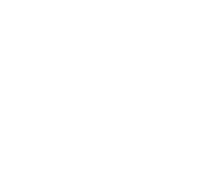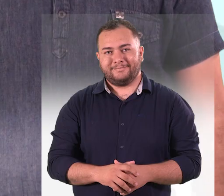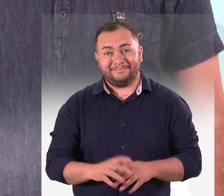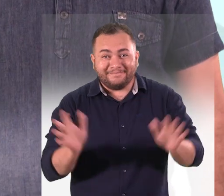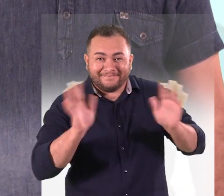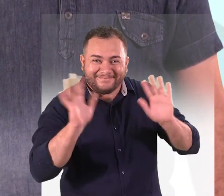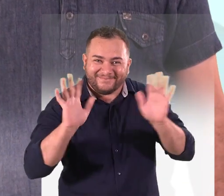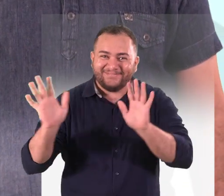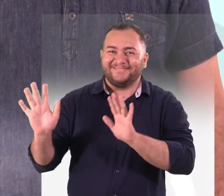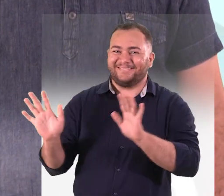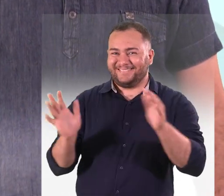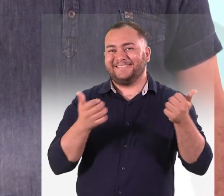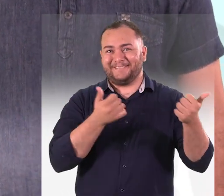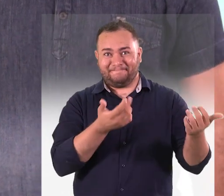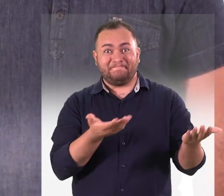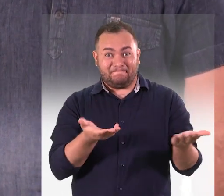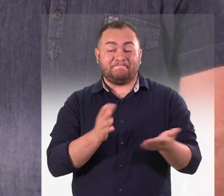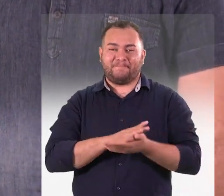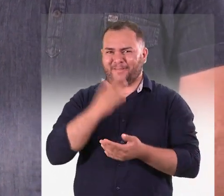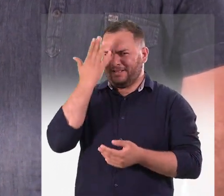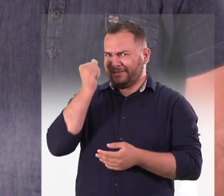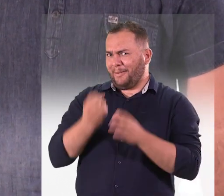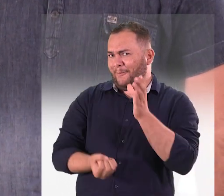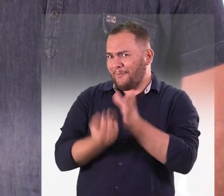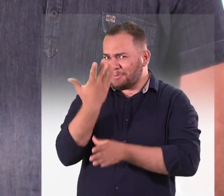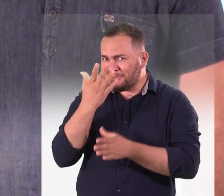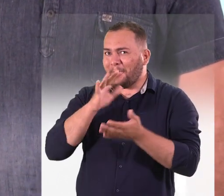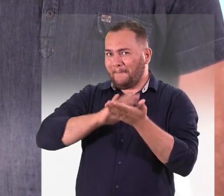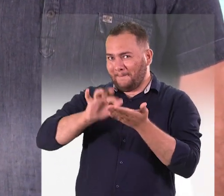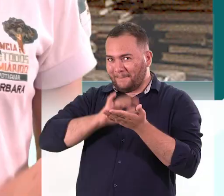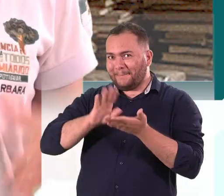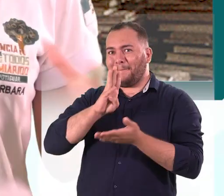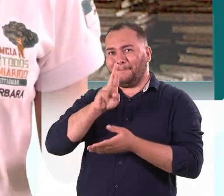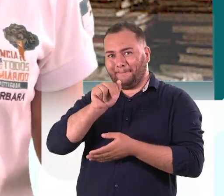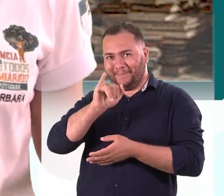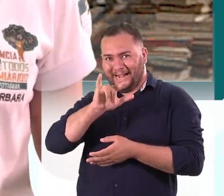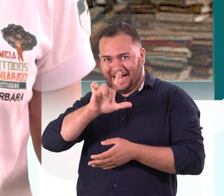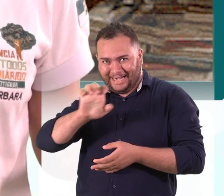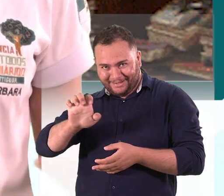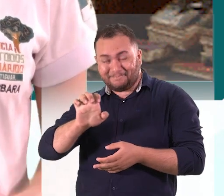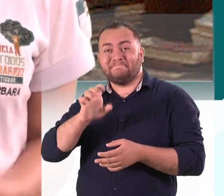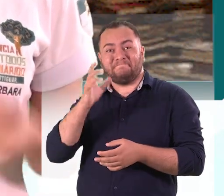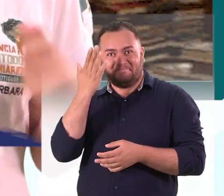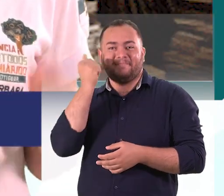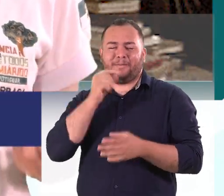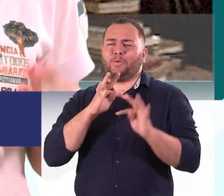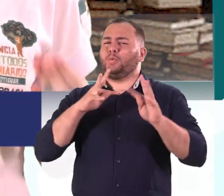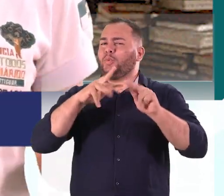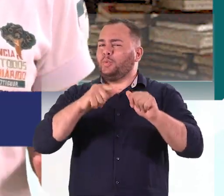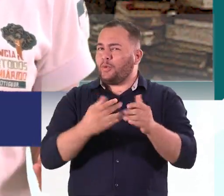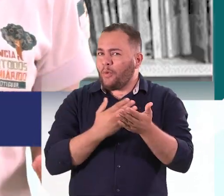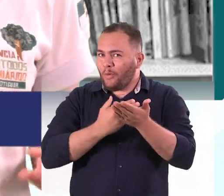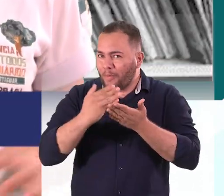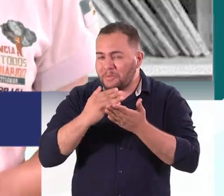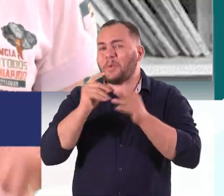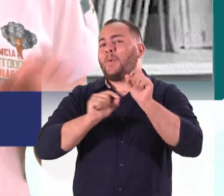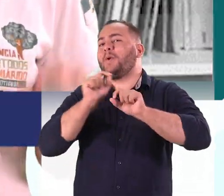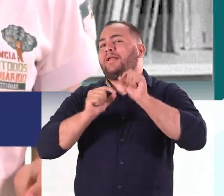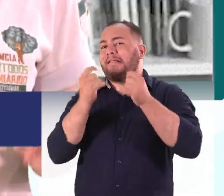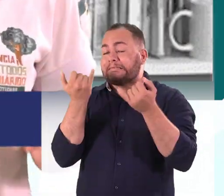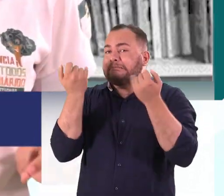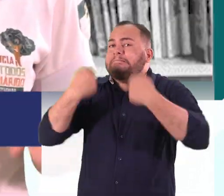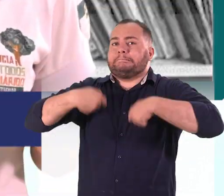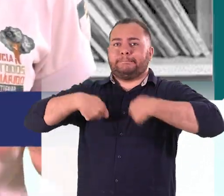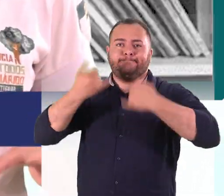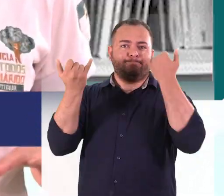oi gente vocês sabem como surgiu o código braile e tudo começou a partir da necessidade de